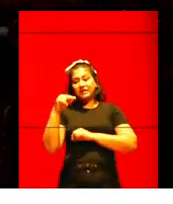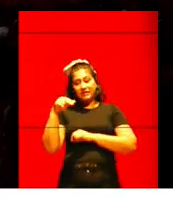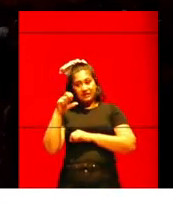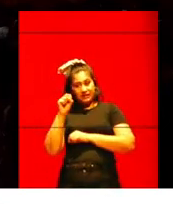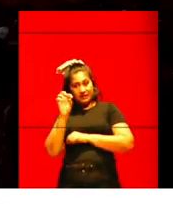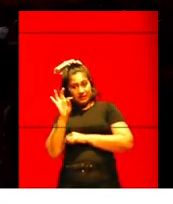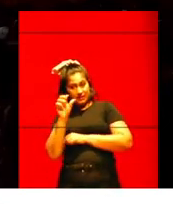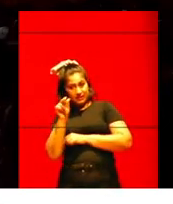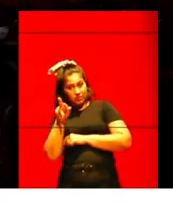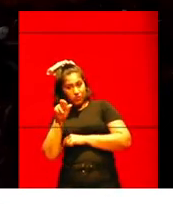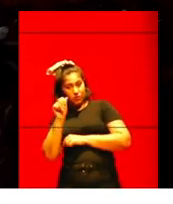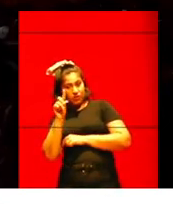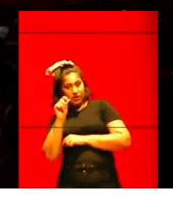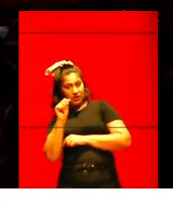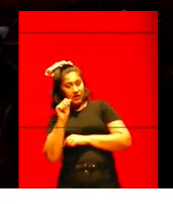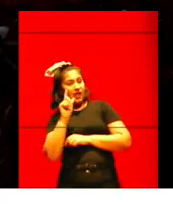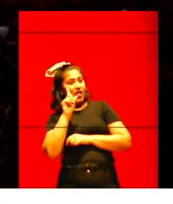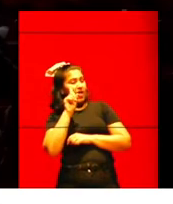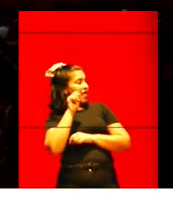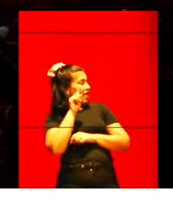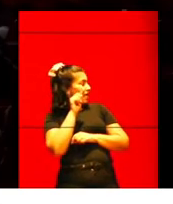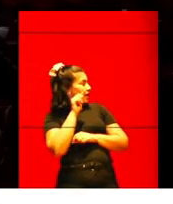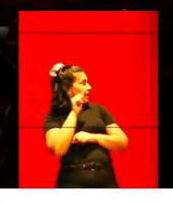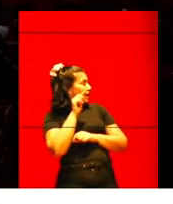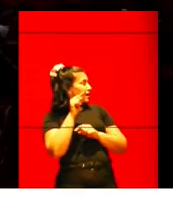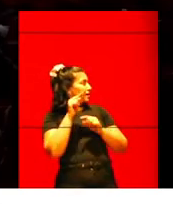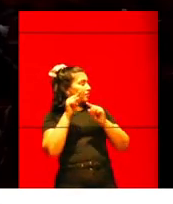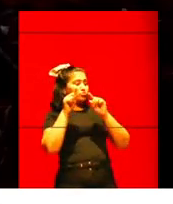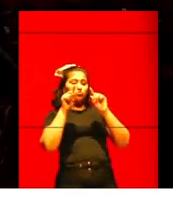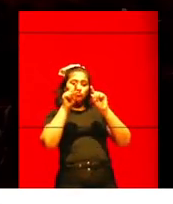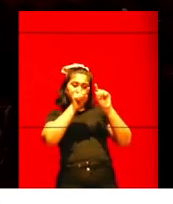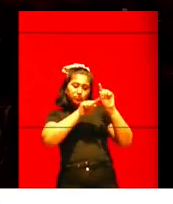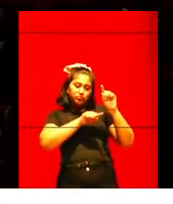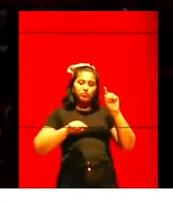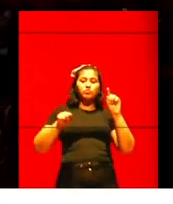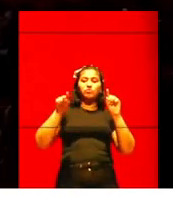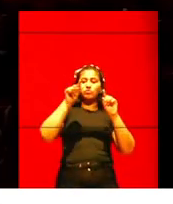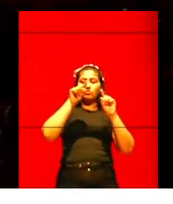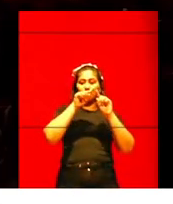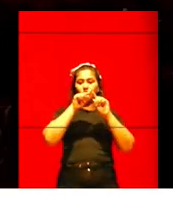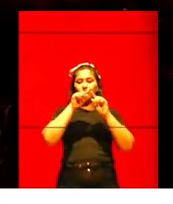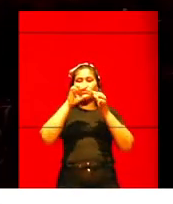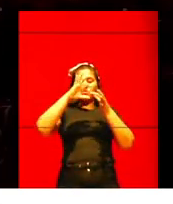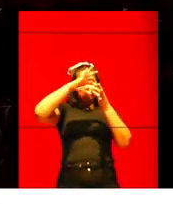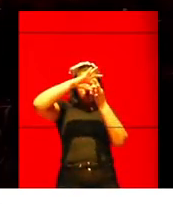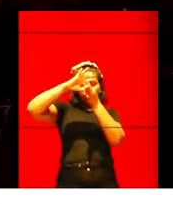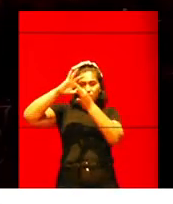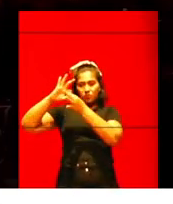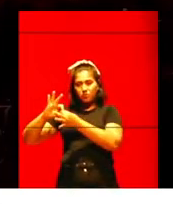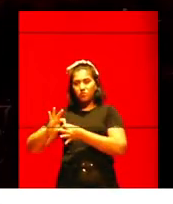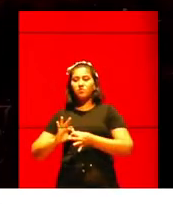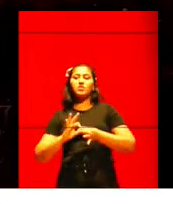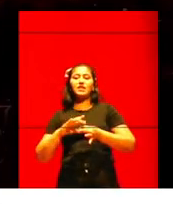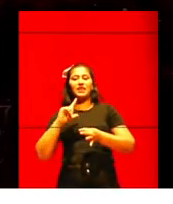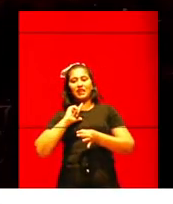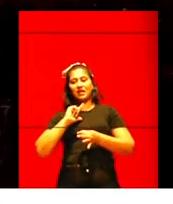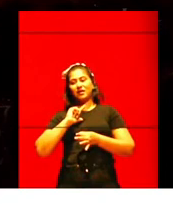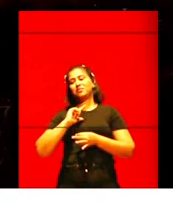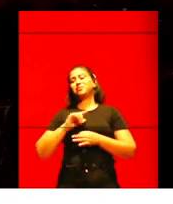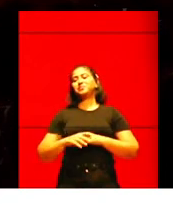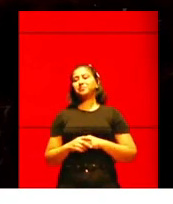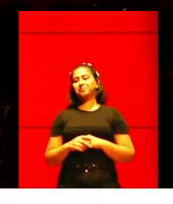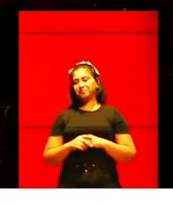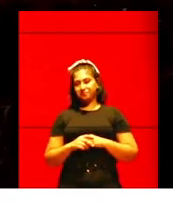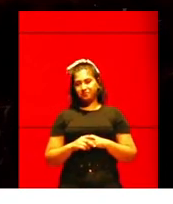insaturada é essa do ciclo aqui, porque ela está entre carbonos, certo? Pode passar.